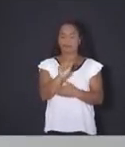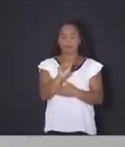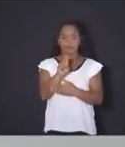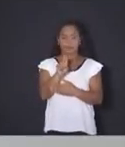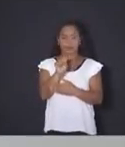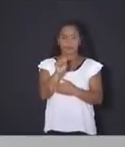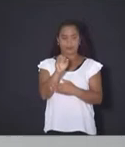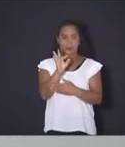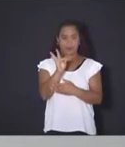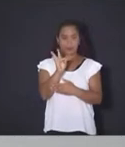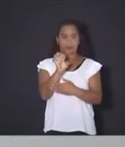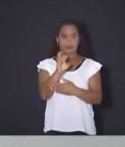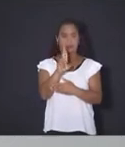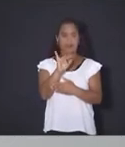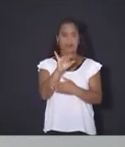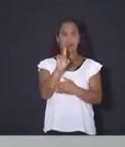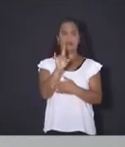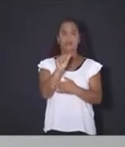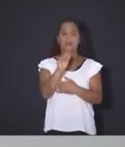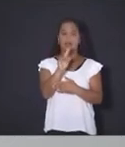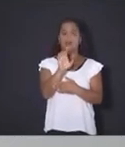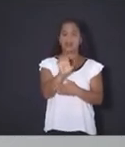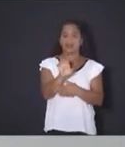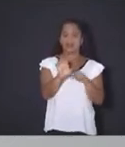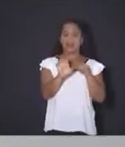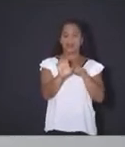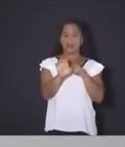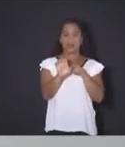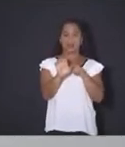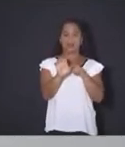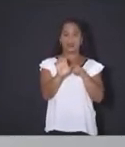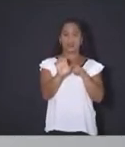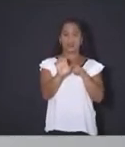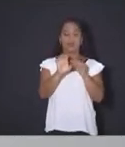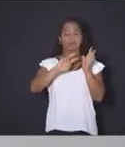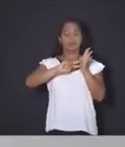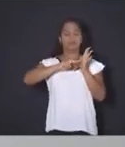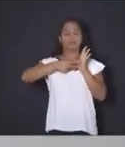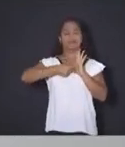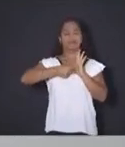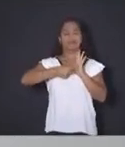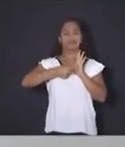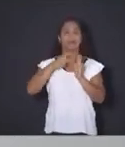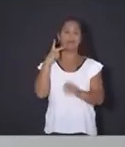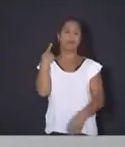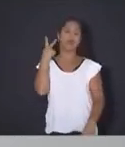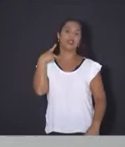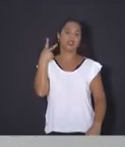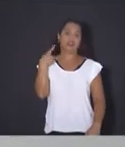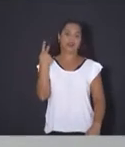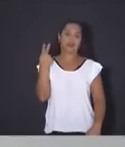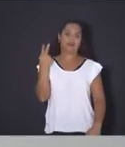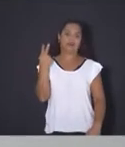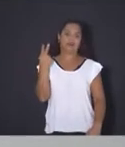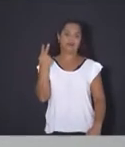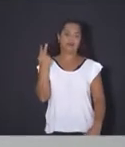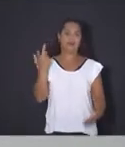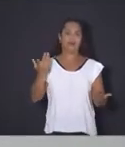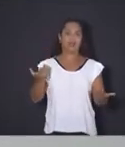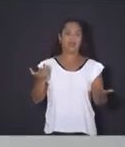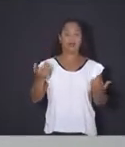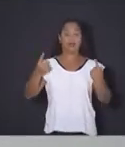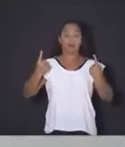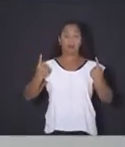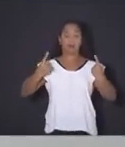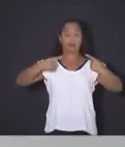na sua origem no seu mérito se transformou numa ação política dos estados contra